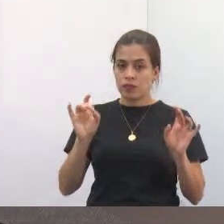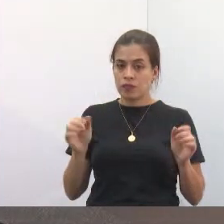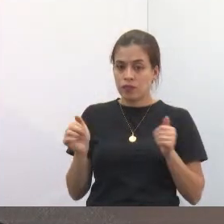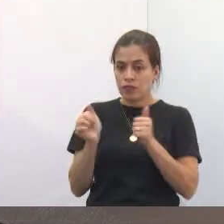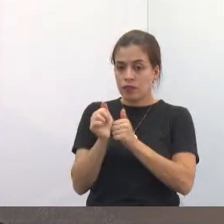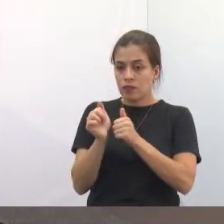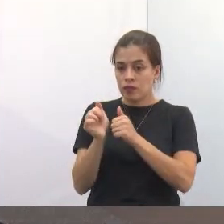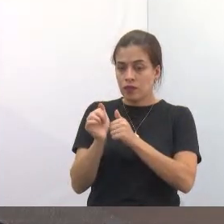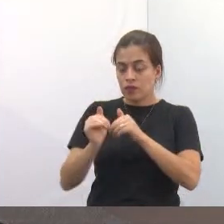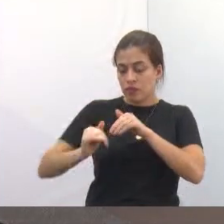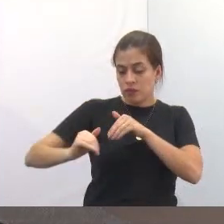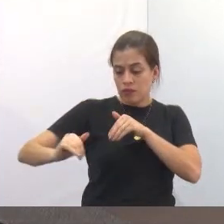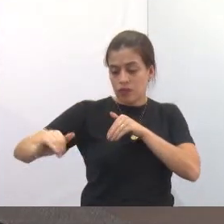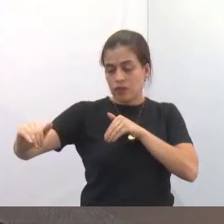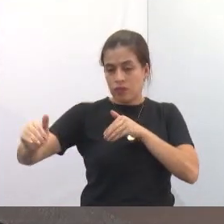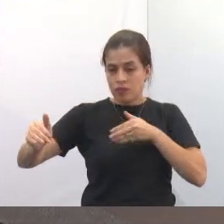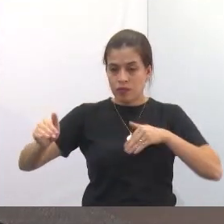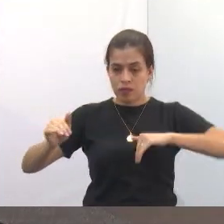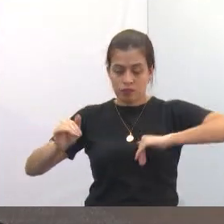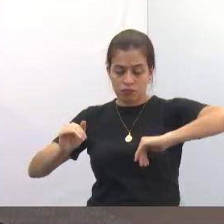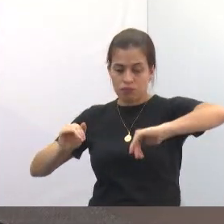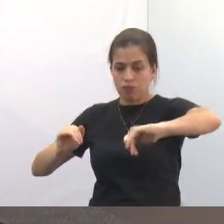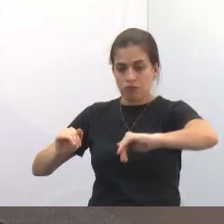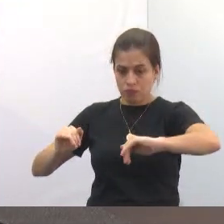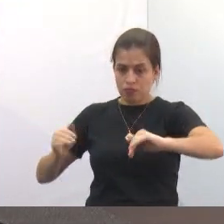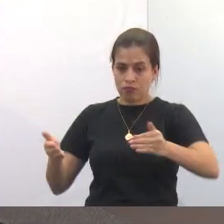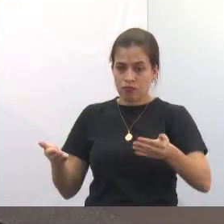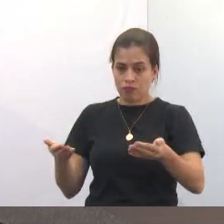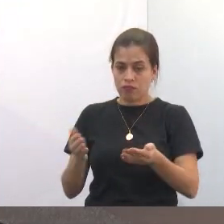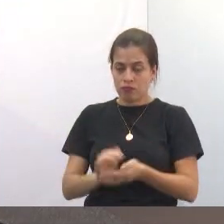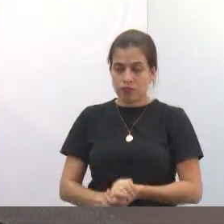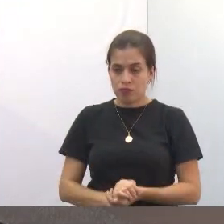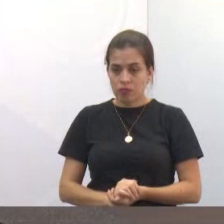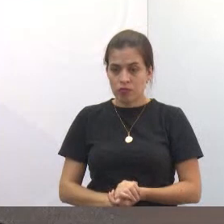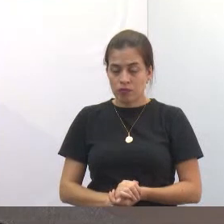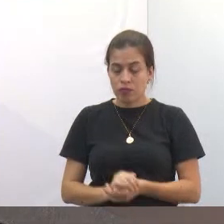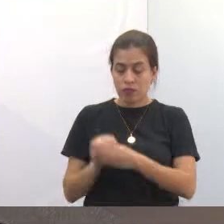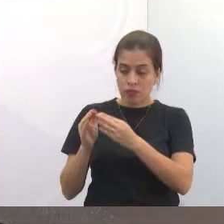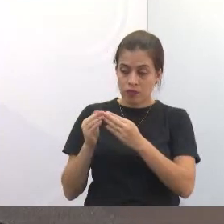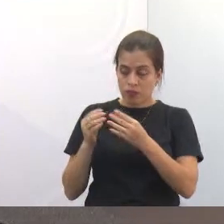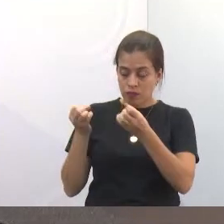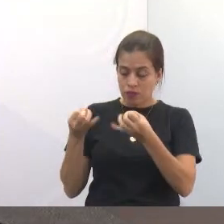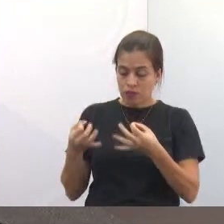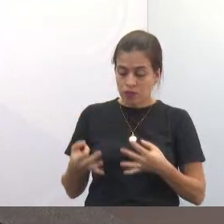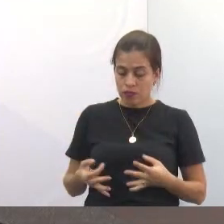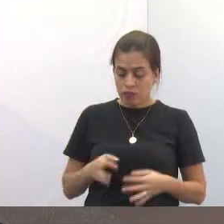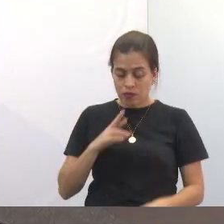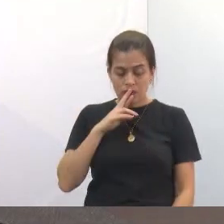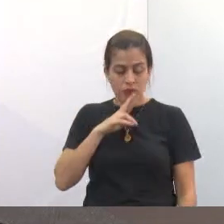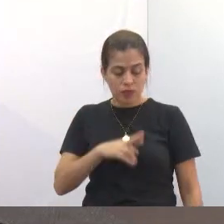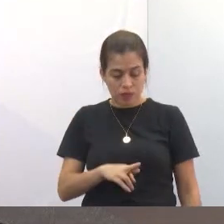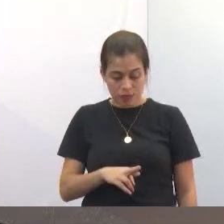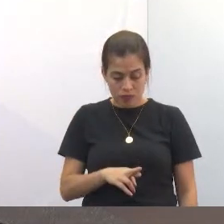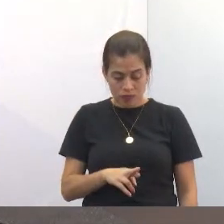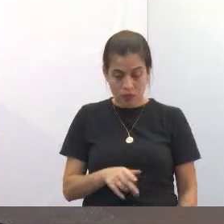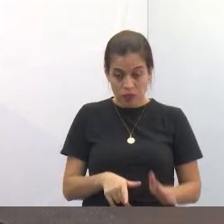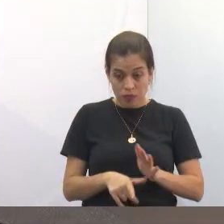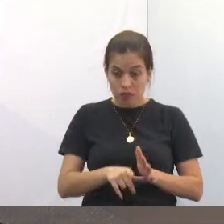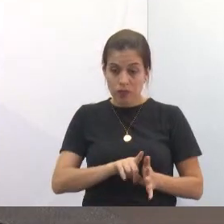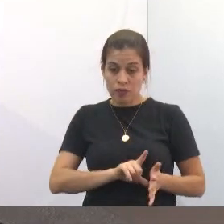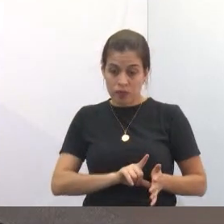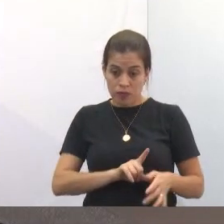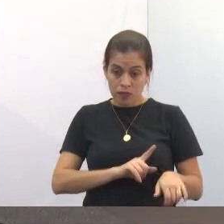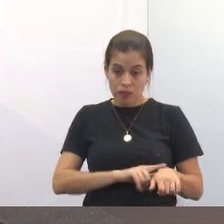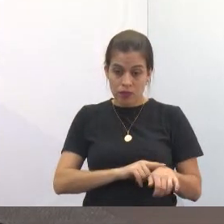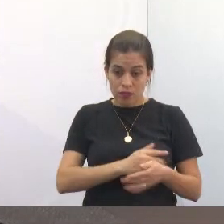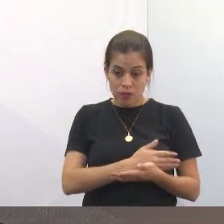às margens da referida influente. Favor justificar. Resposta: antes do início das